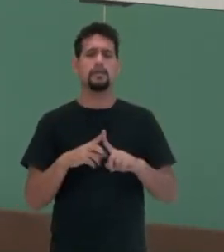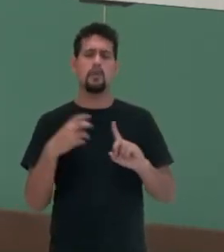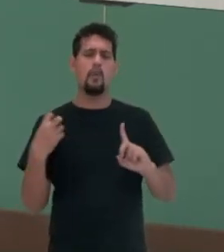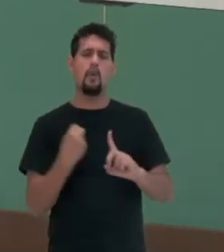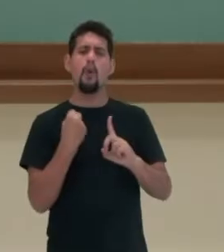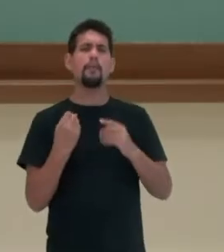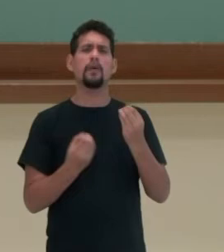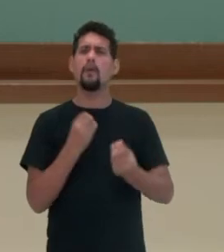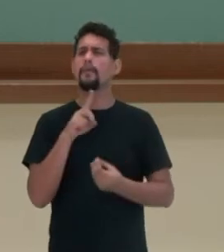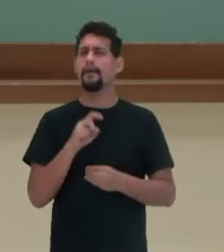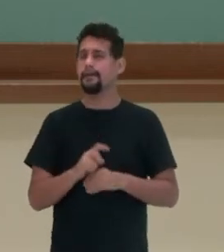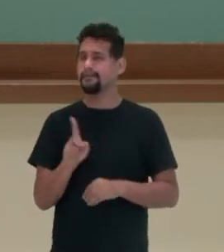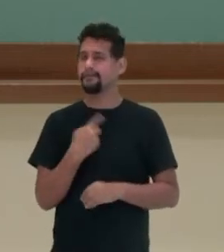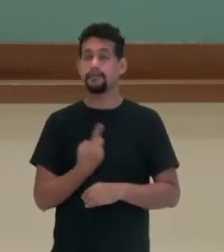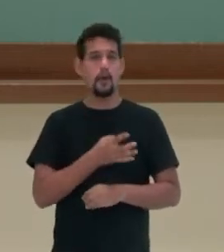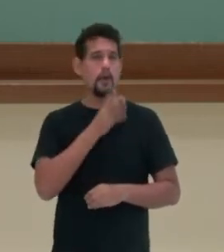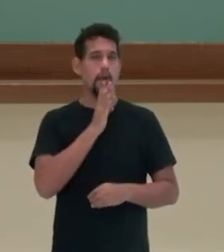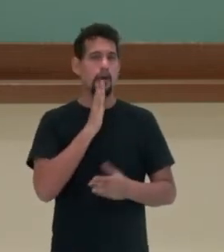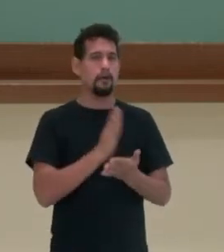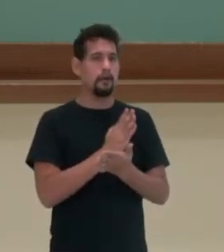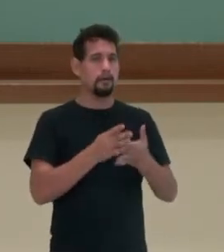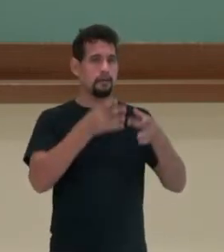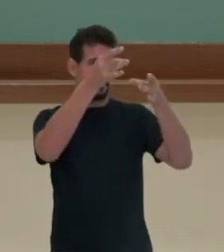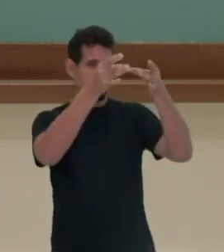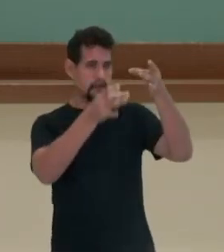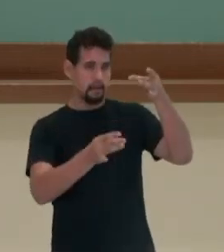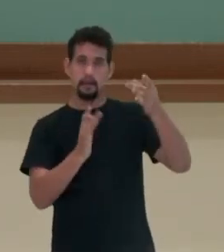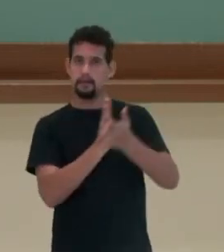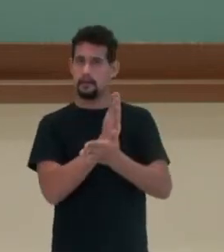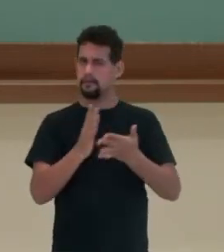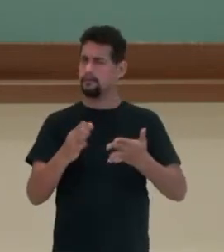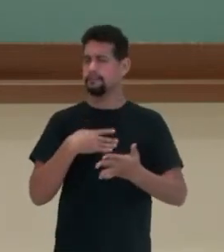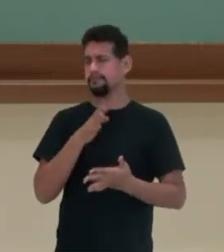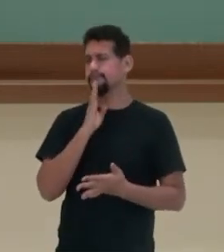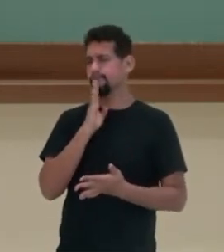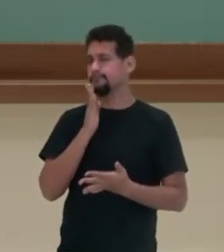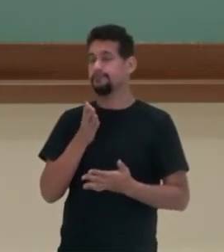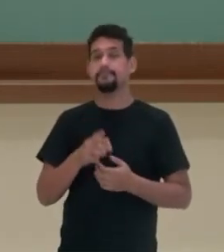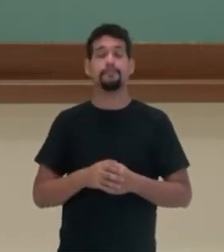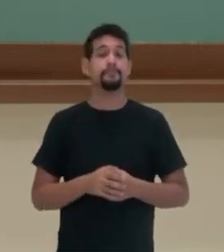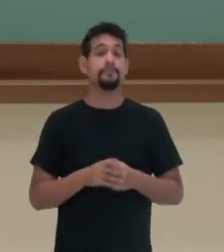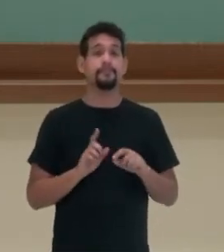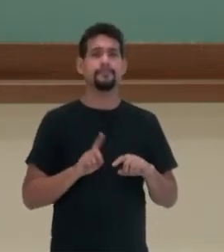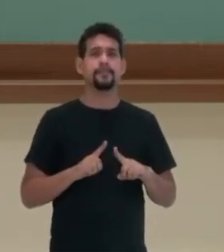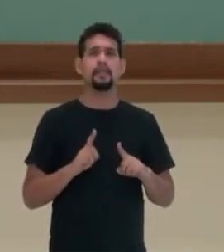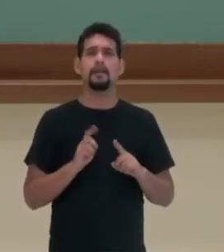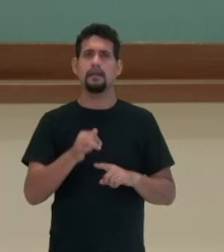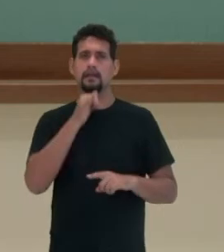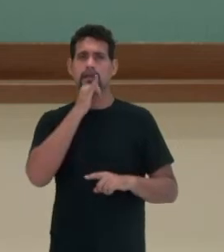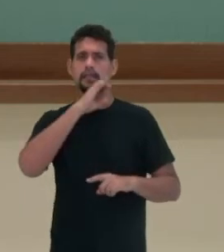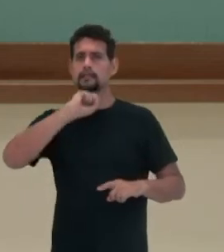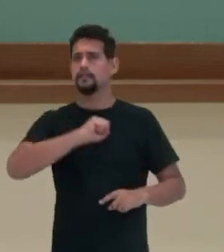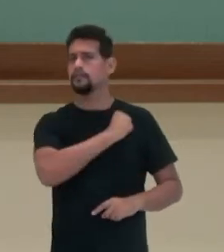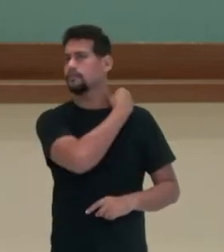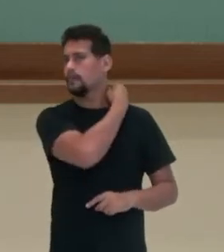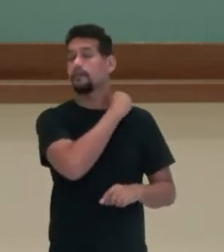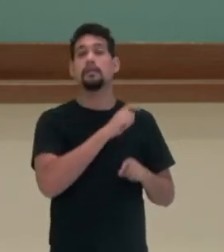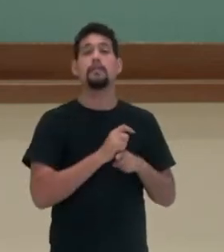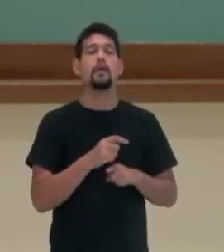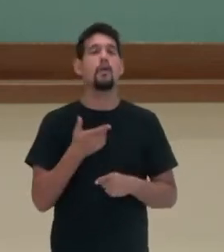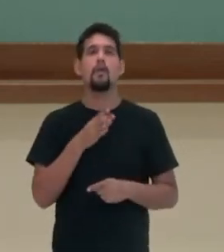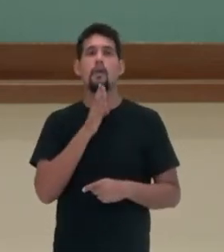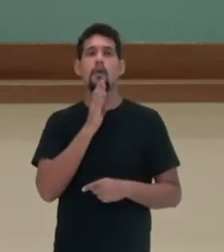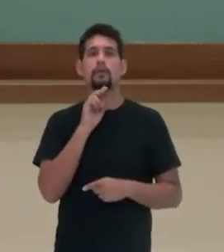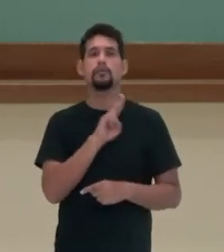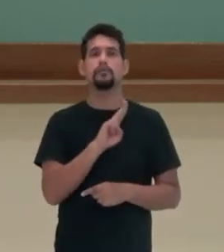vamos conhecer um pouquinho dos golpes do jiu-jitsu, né, para alguns muito familiares aqui. Então, chave de braço, ou então conhecido como arm